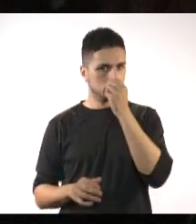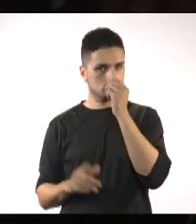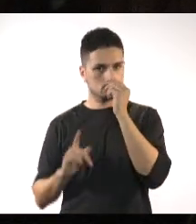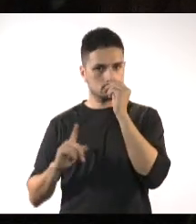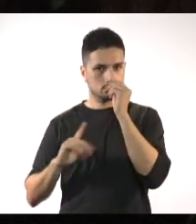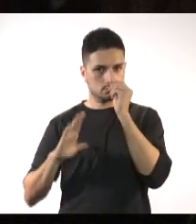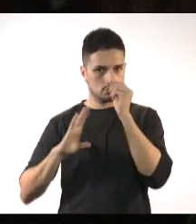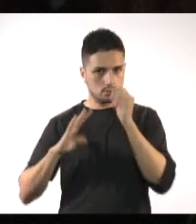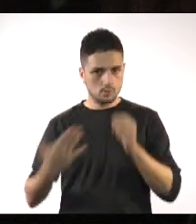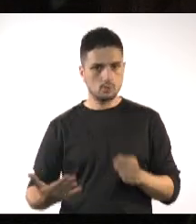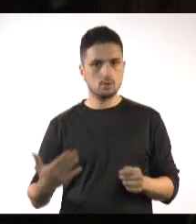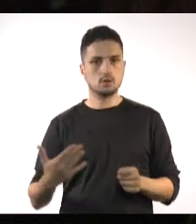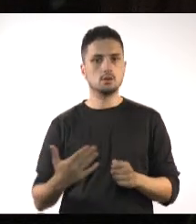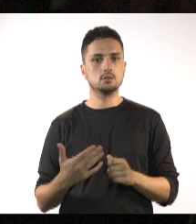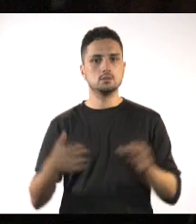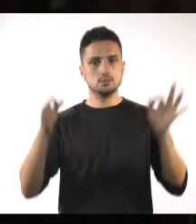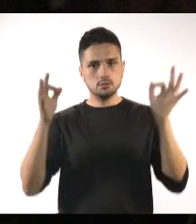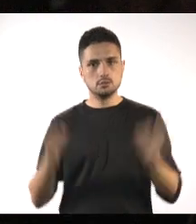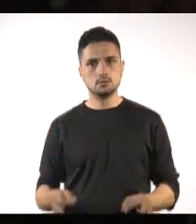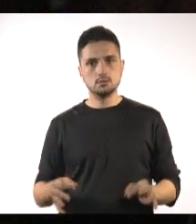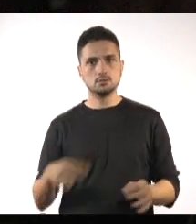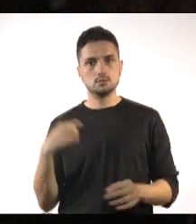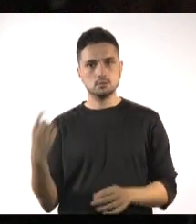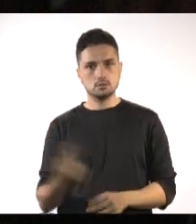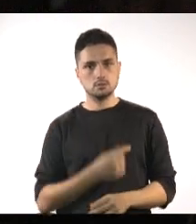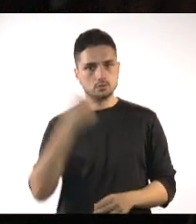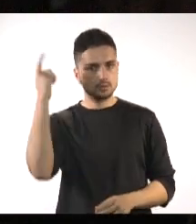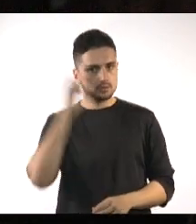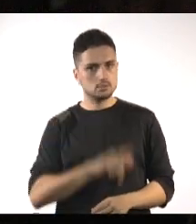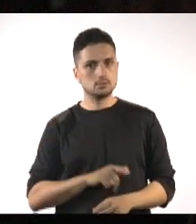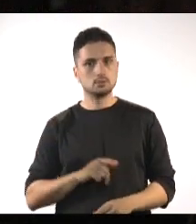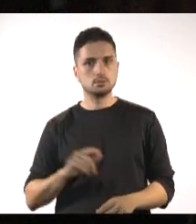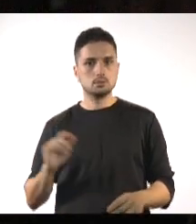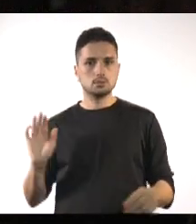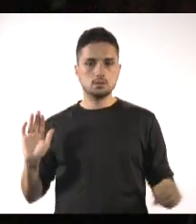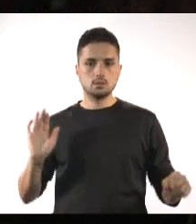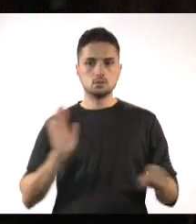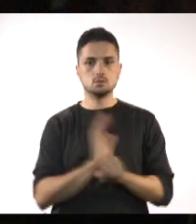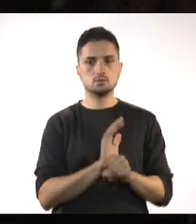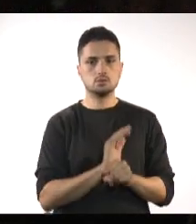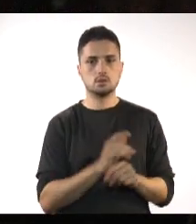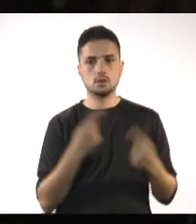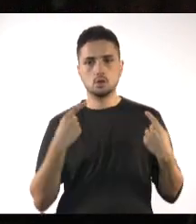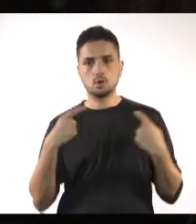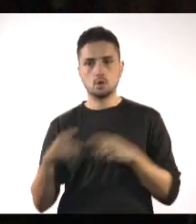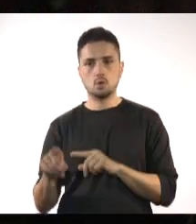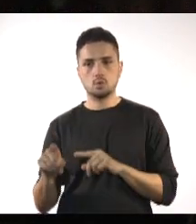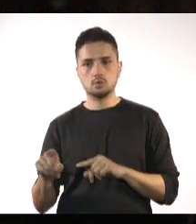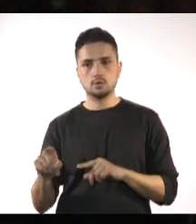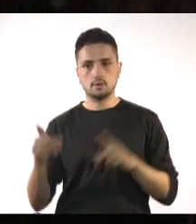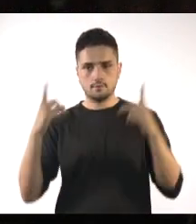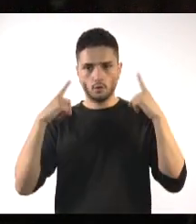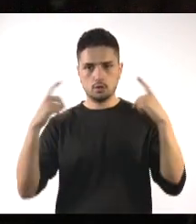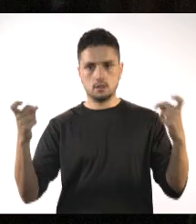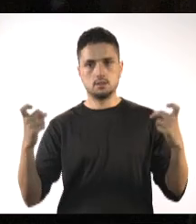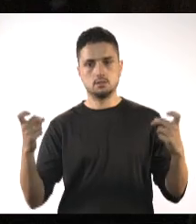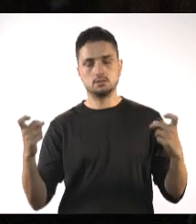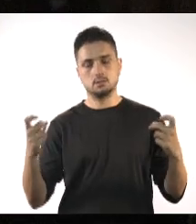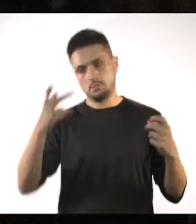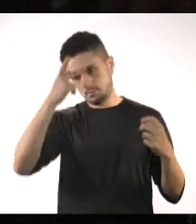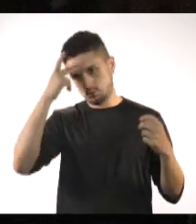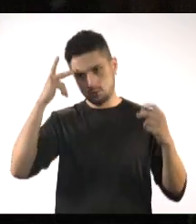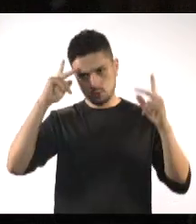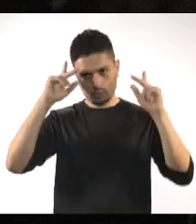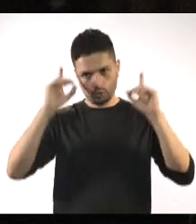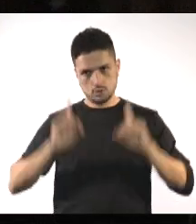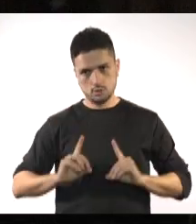com muita determinação, para que a gente possa lutar contra as realidades que ofendem e ameaçam a vida humana. Mas a gente também